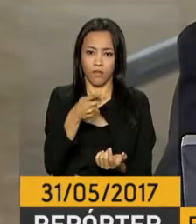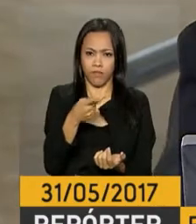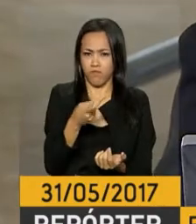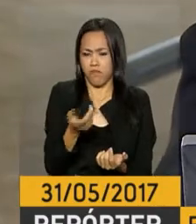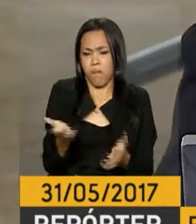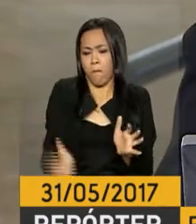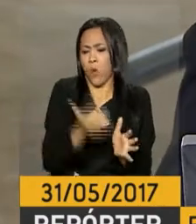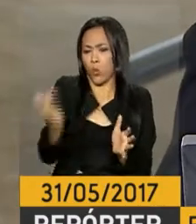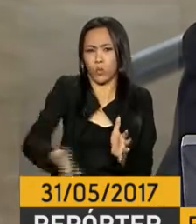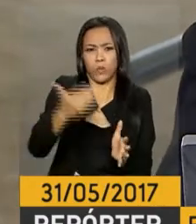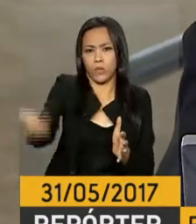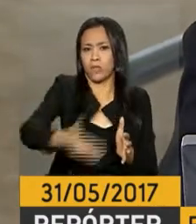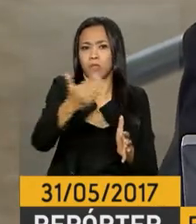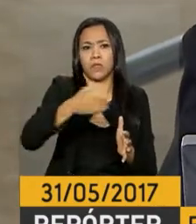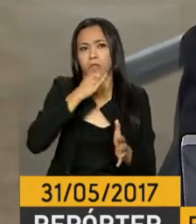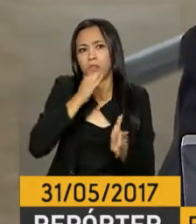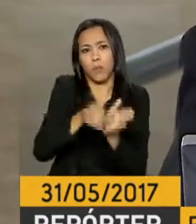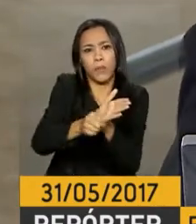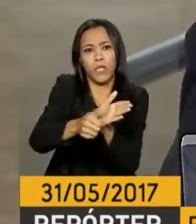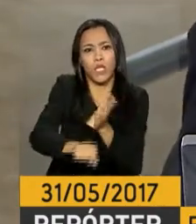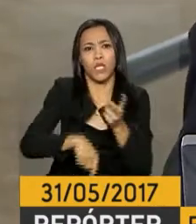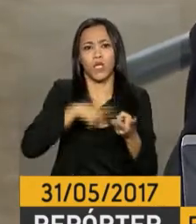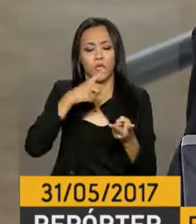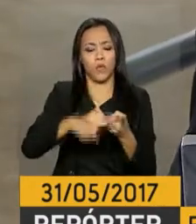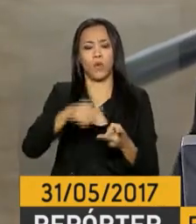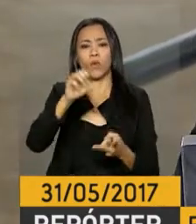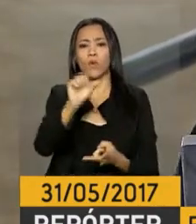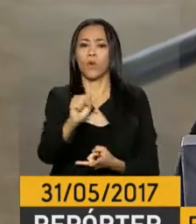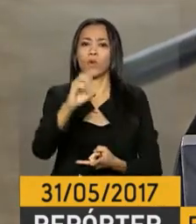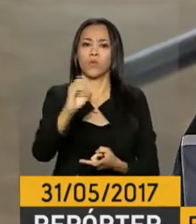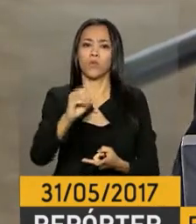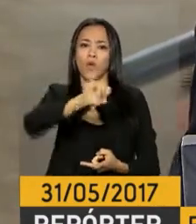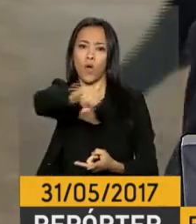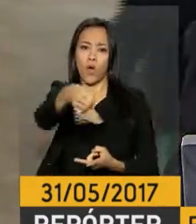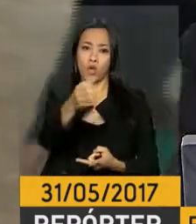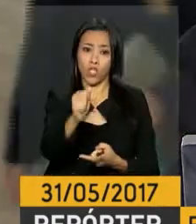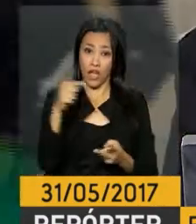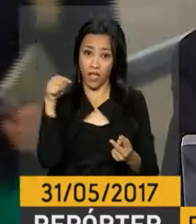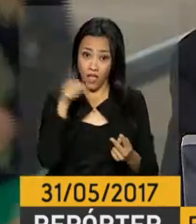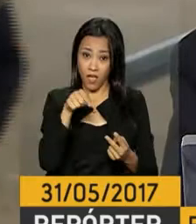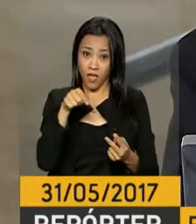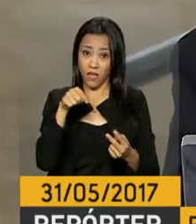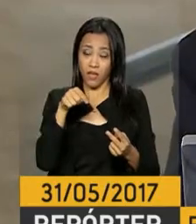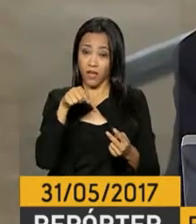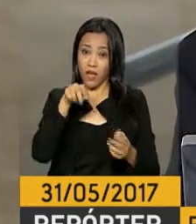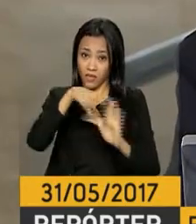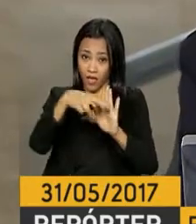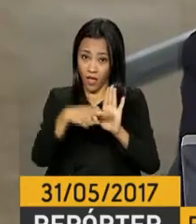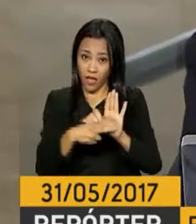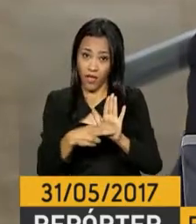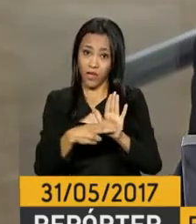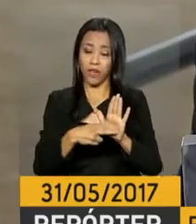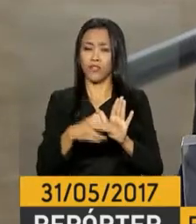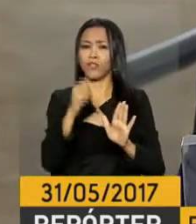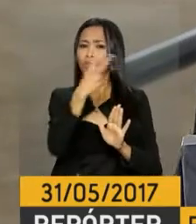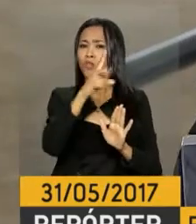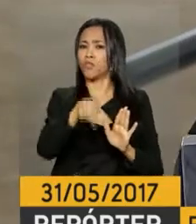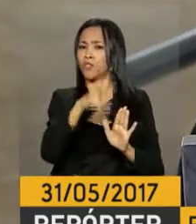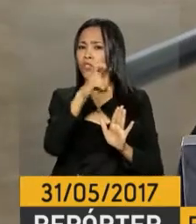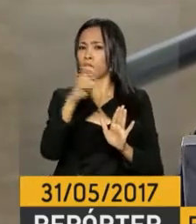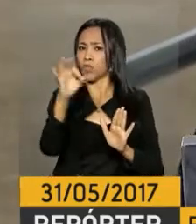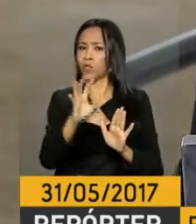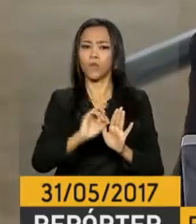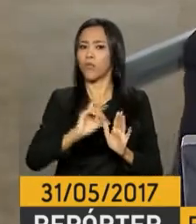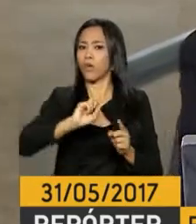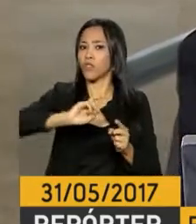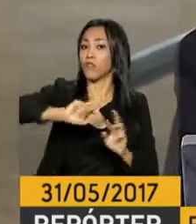produzido, como o milho, como a soja, já não se enquadra na taxa de 2,5%.